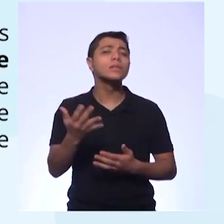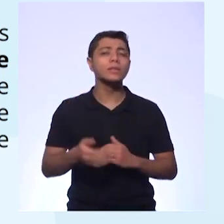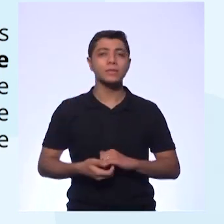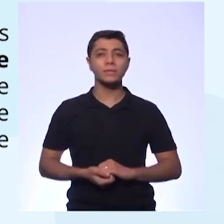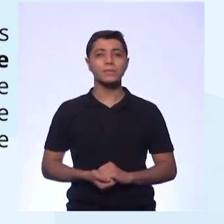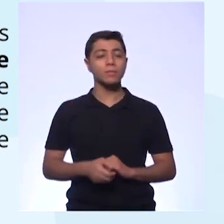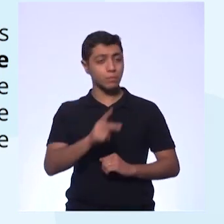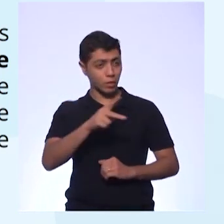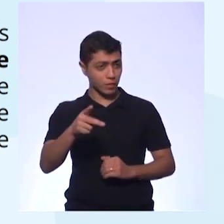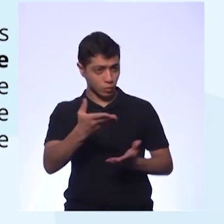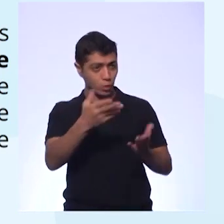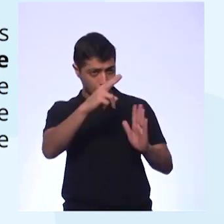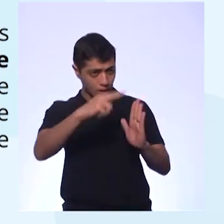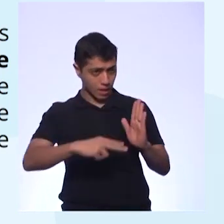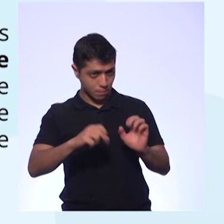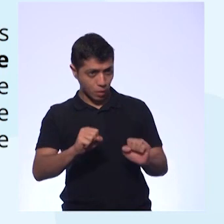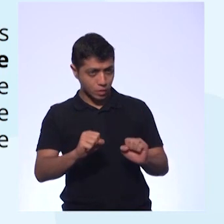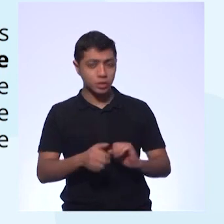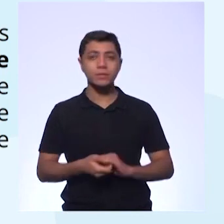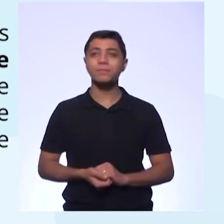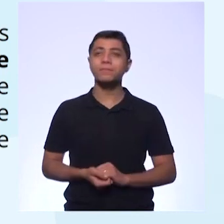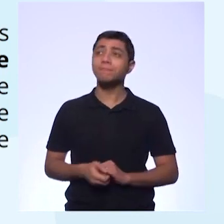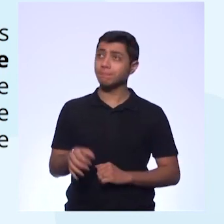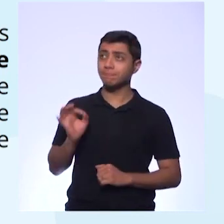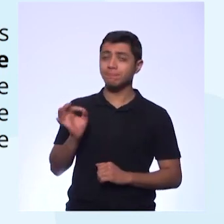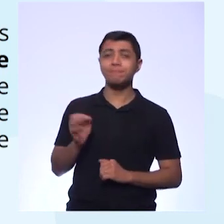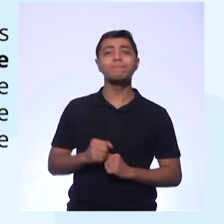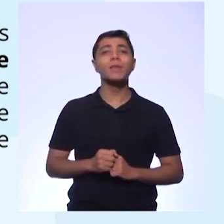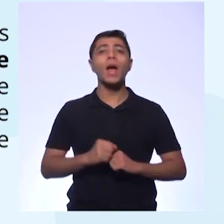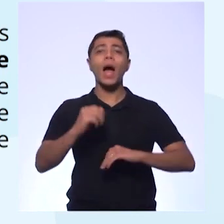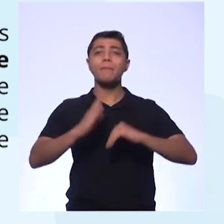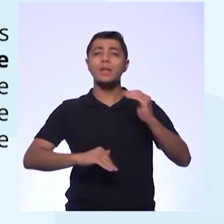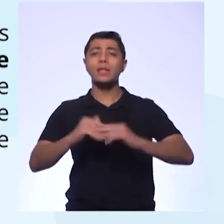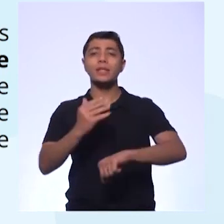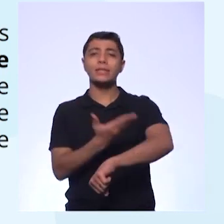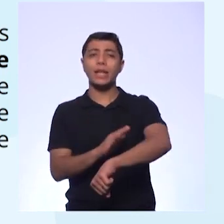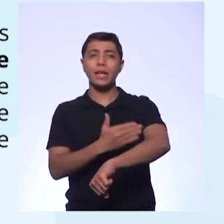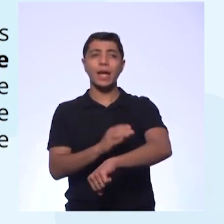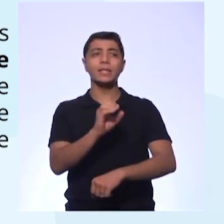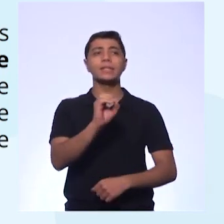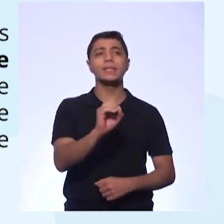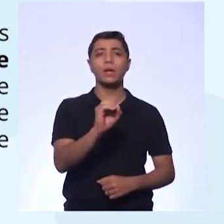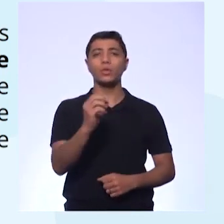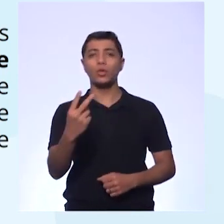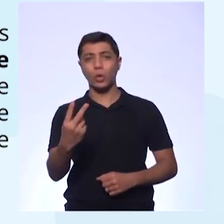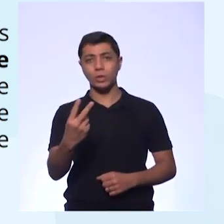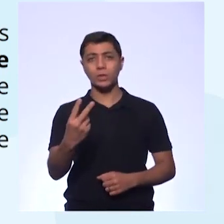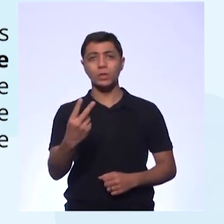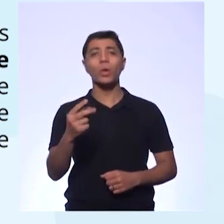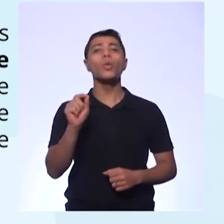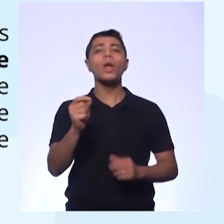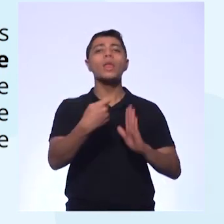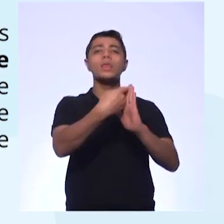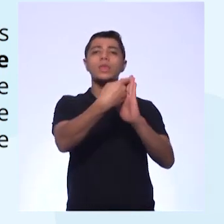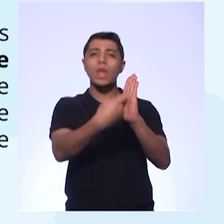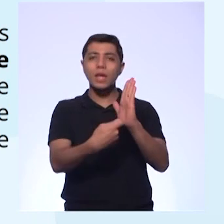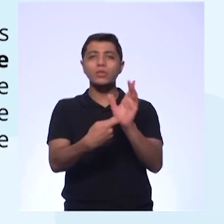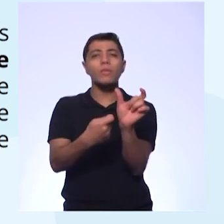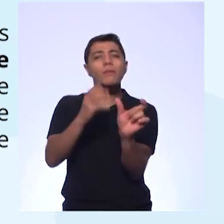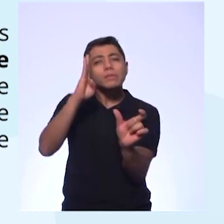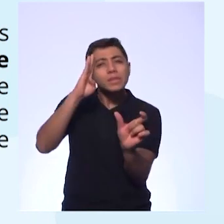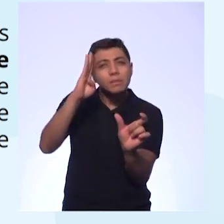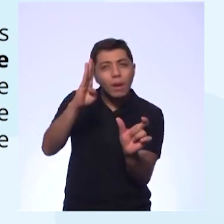Sim, habilidade 02. Compilar as ideias-chave de textos por meio de tomada de notas.